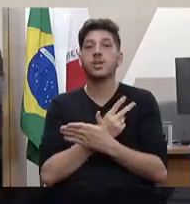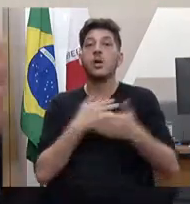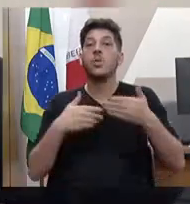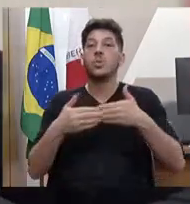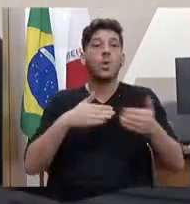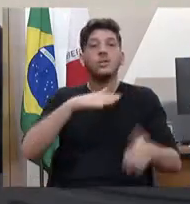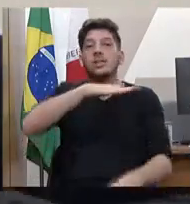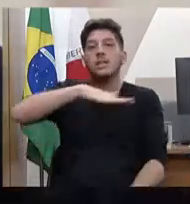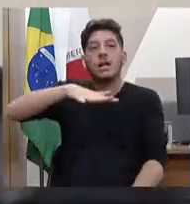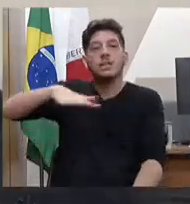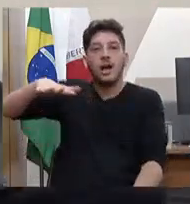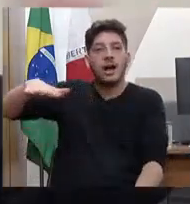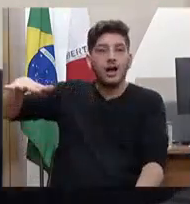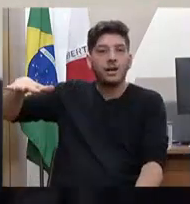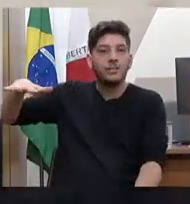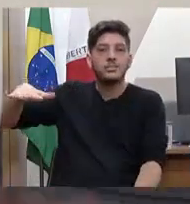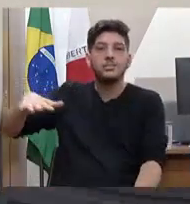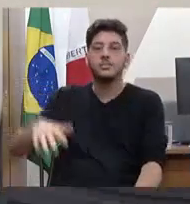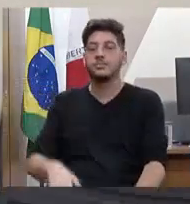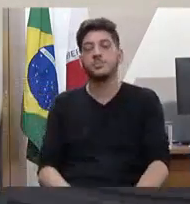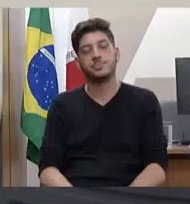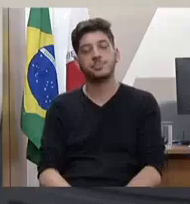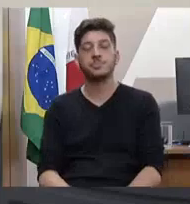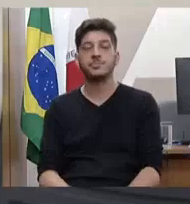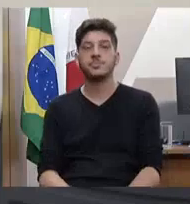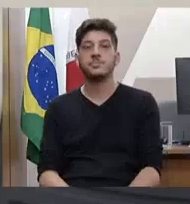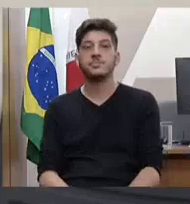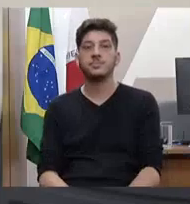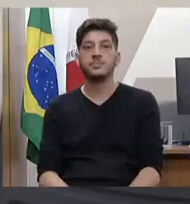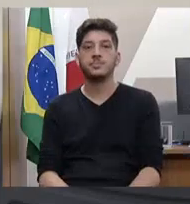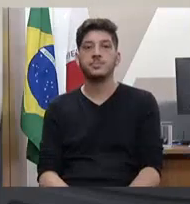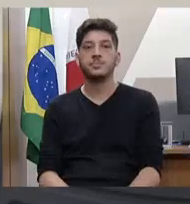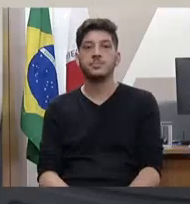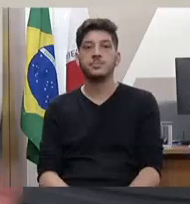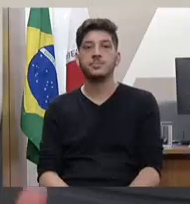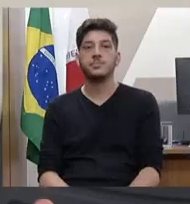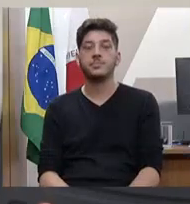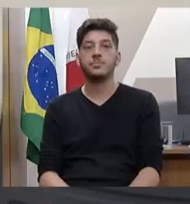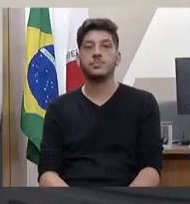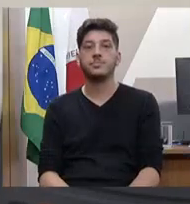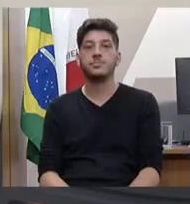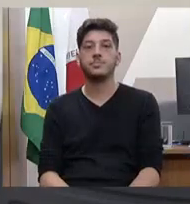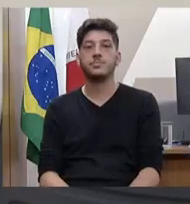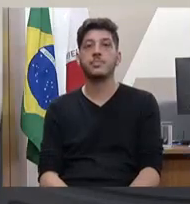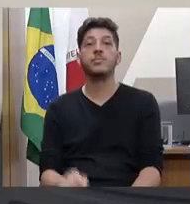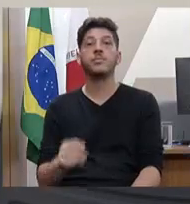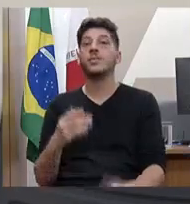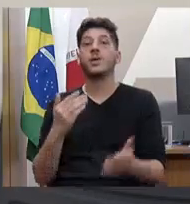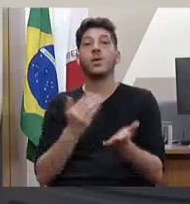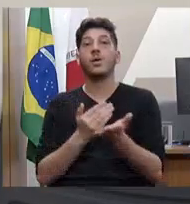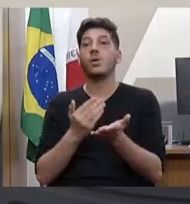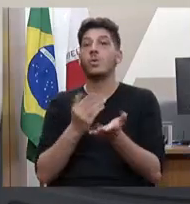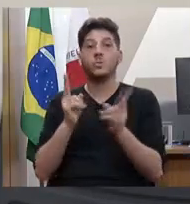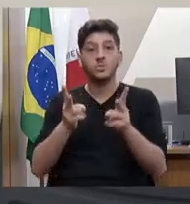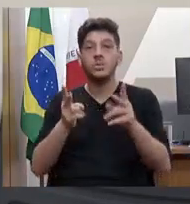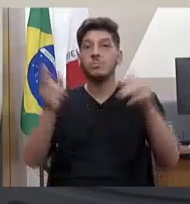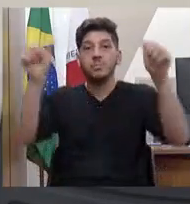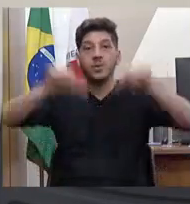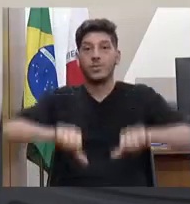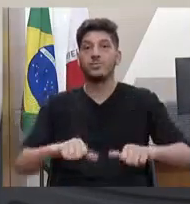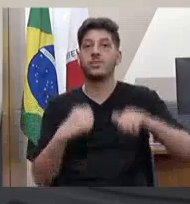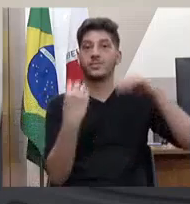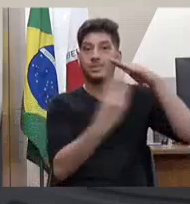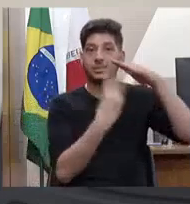itens todos os níveis né que antes ele ainda era restrito a situação tá só piorando terceirização